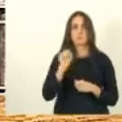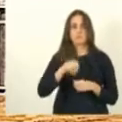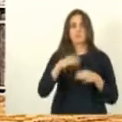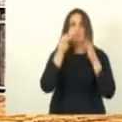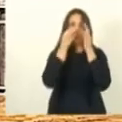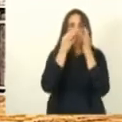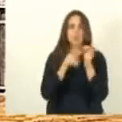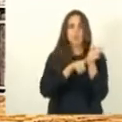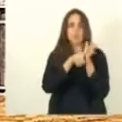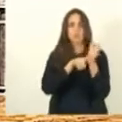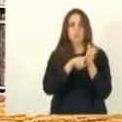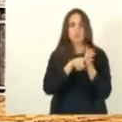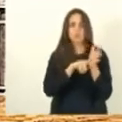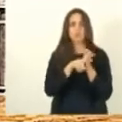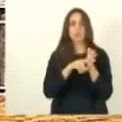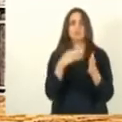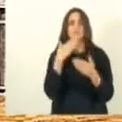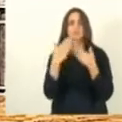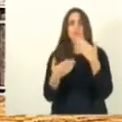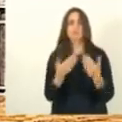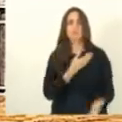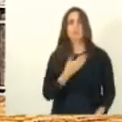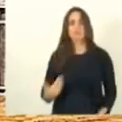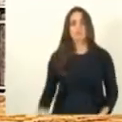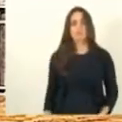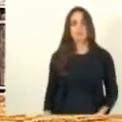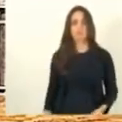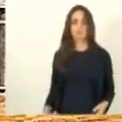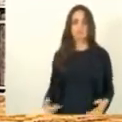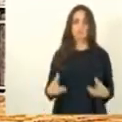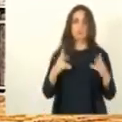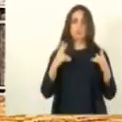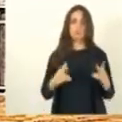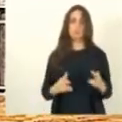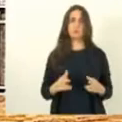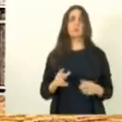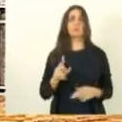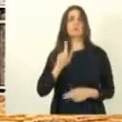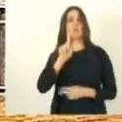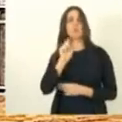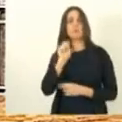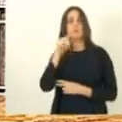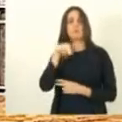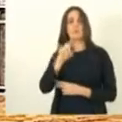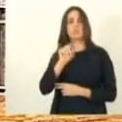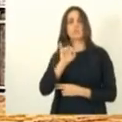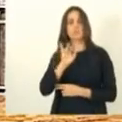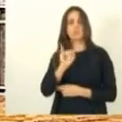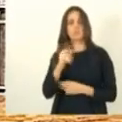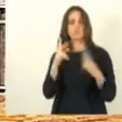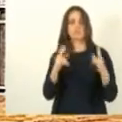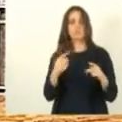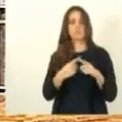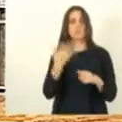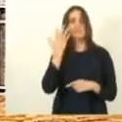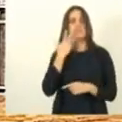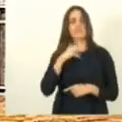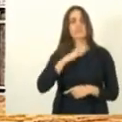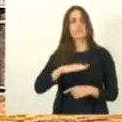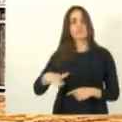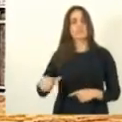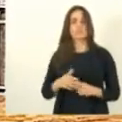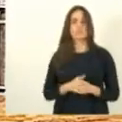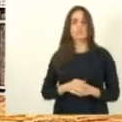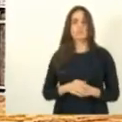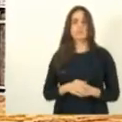atentos e investigando e solicitando ao governo, assim como o deputado Fabrício Gandini, porque são crianças.